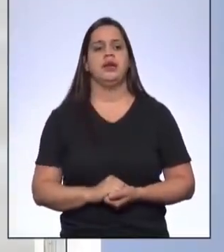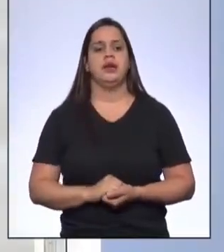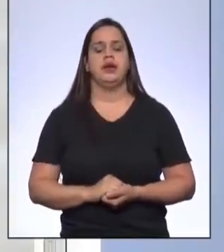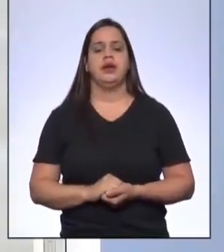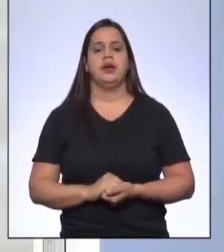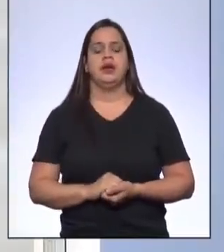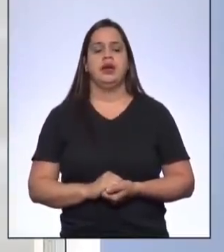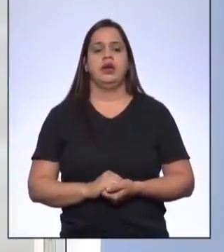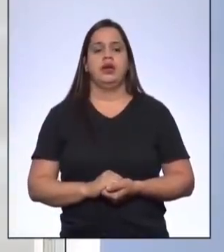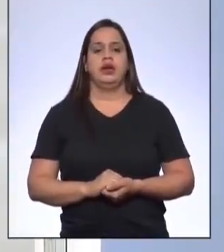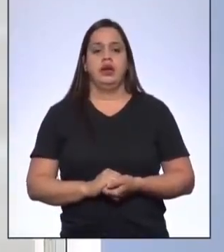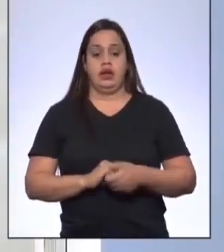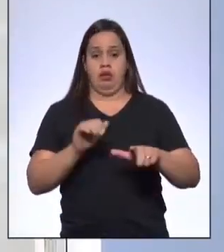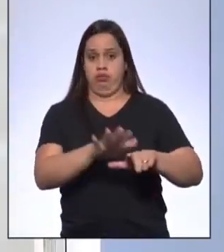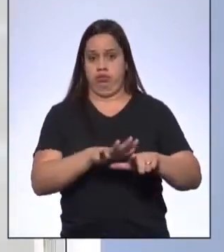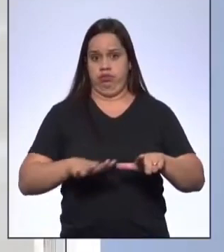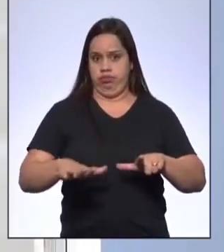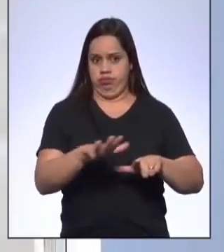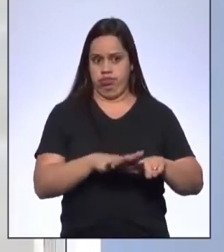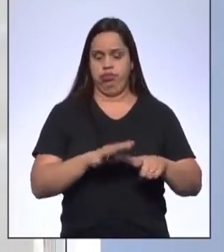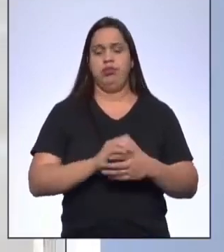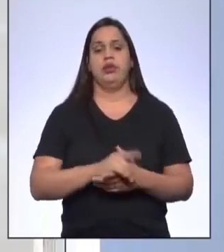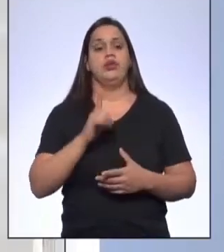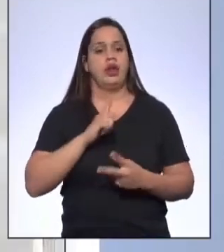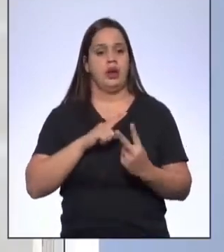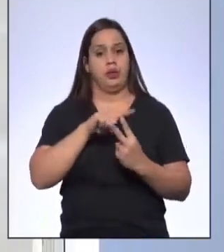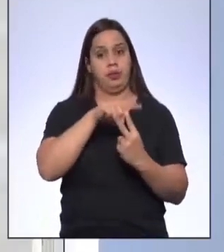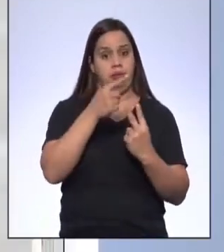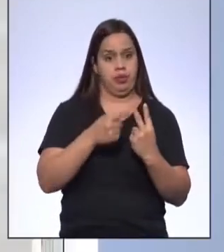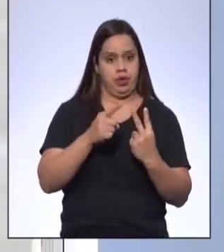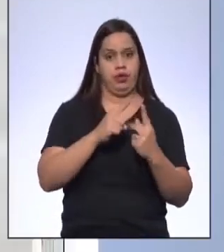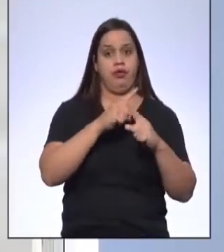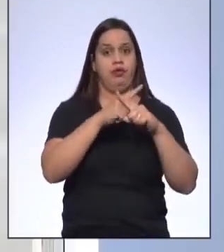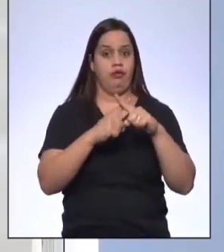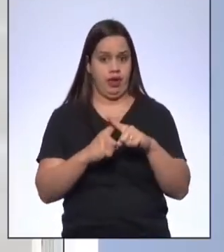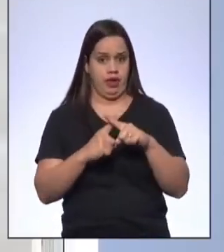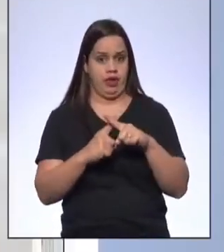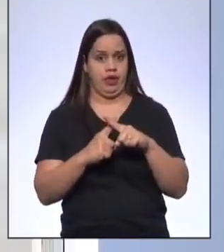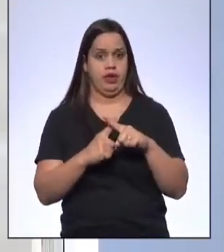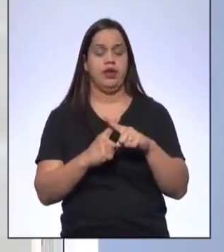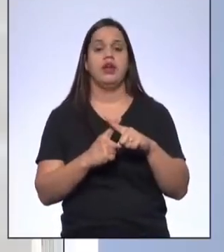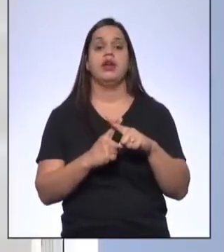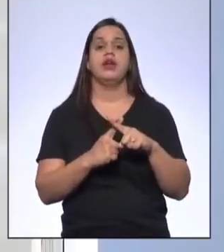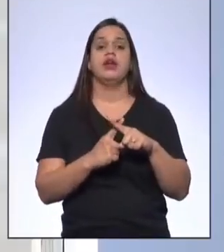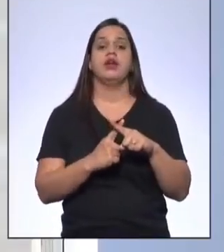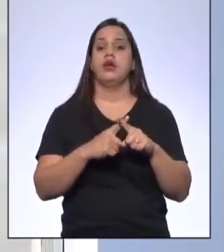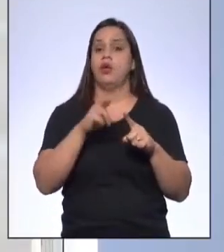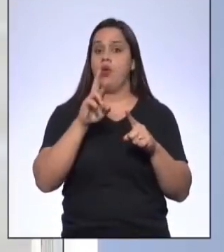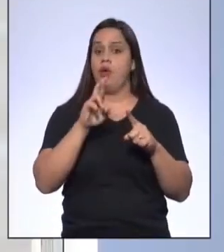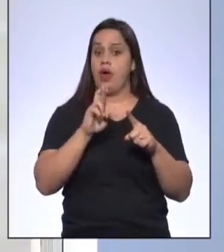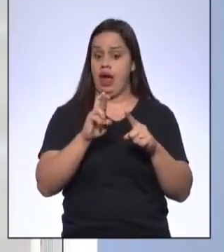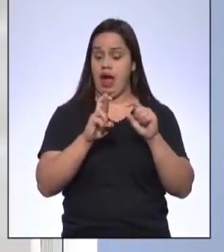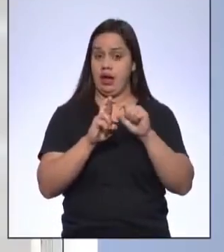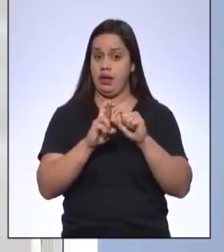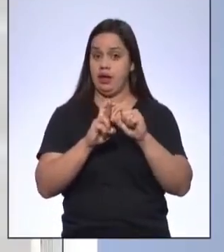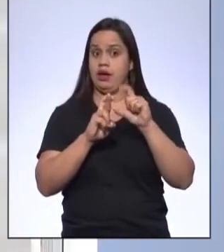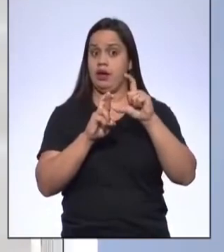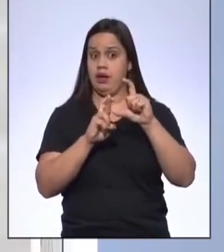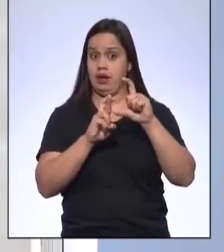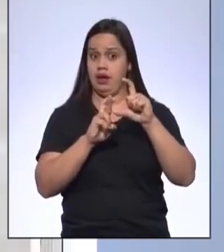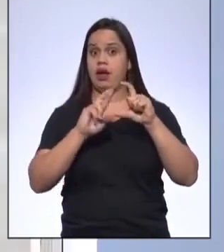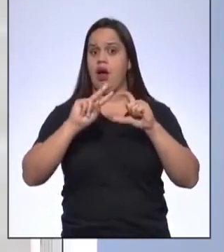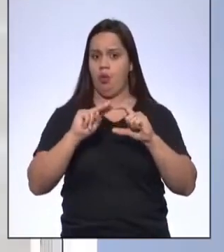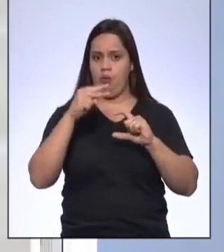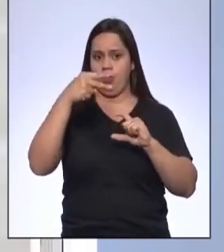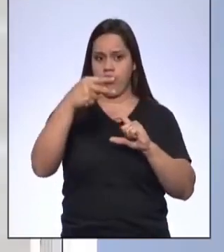superfície, Ale. Então, vamos lá. Então, eu tenho π vezes o R maiúsculo ao quadrado,